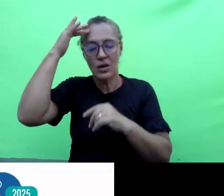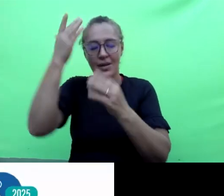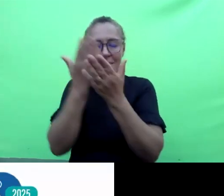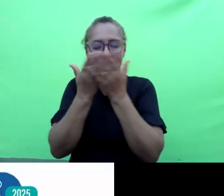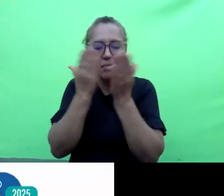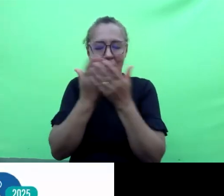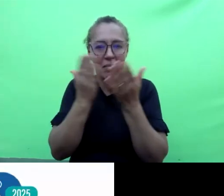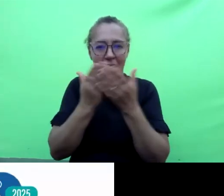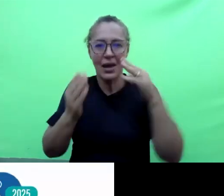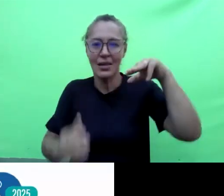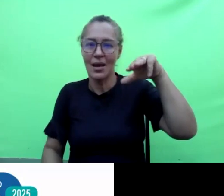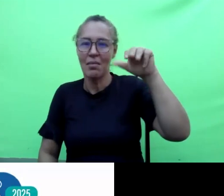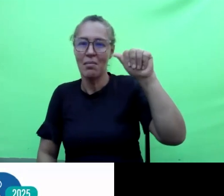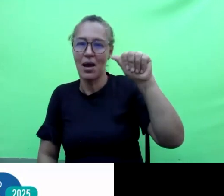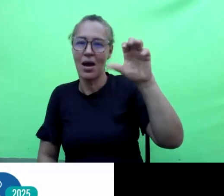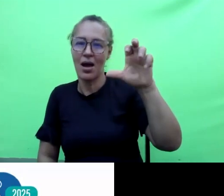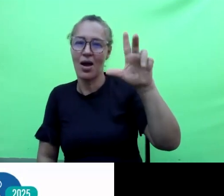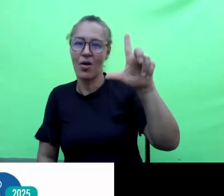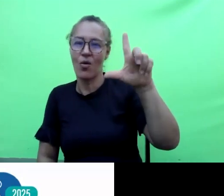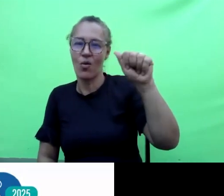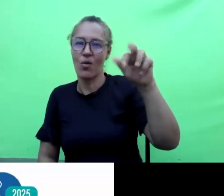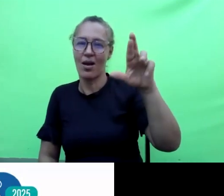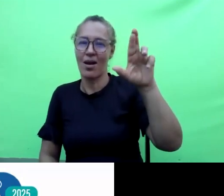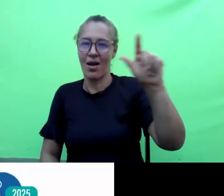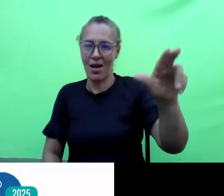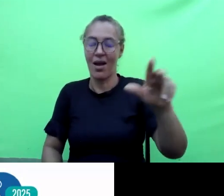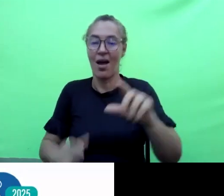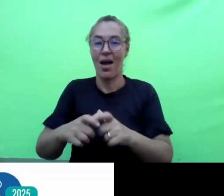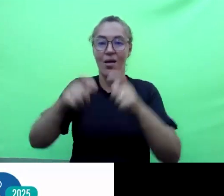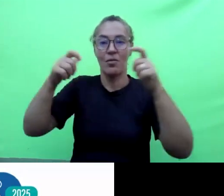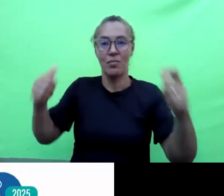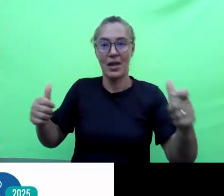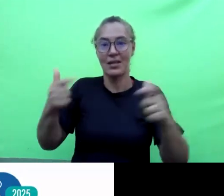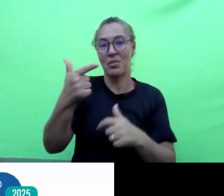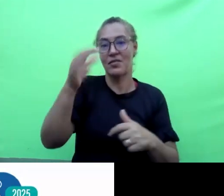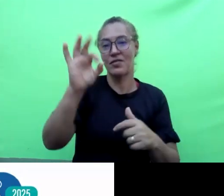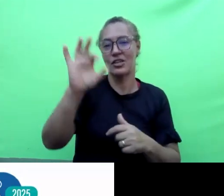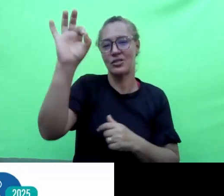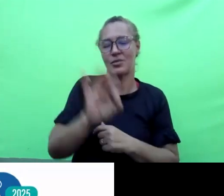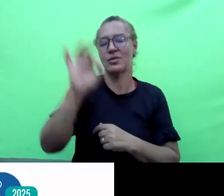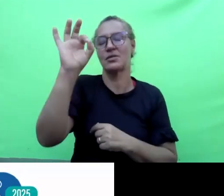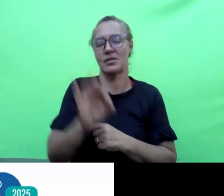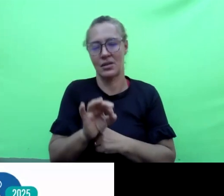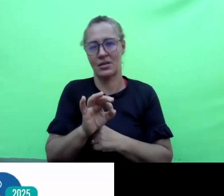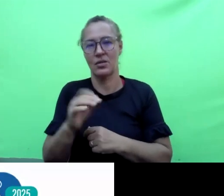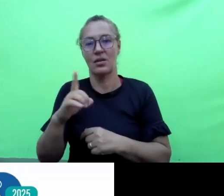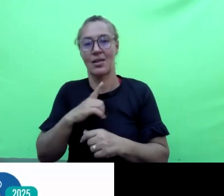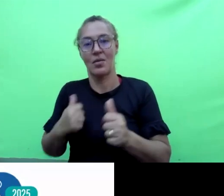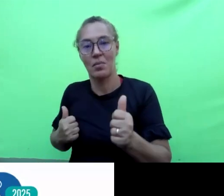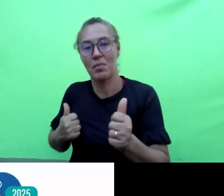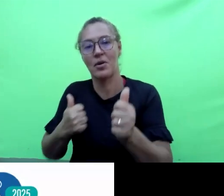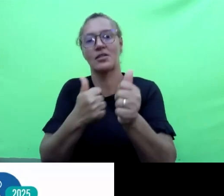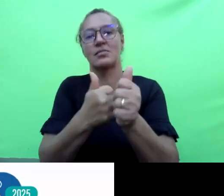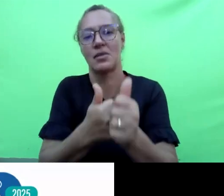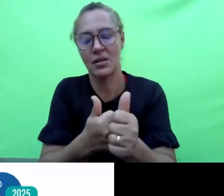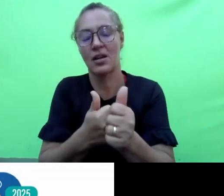até 20% de risco de glaucoma, ou seja, existe uma proximidade maior das duas doenças